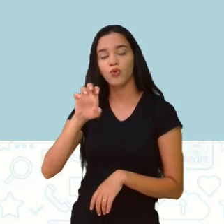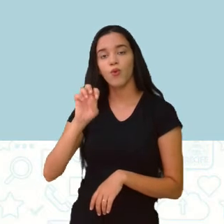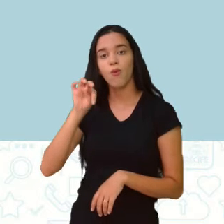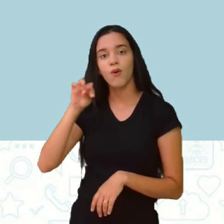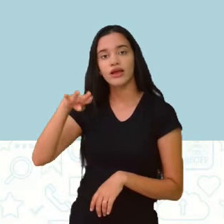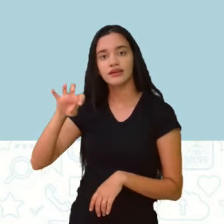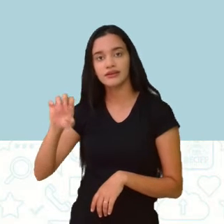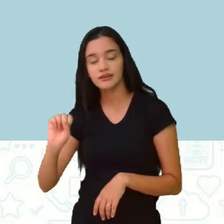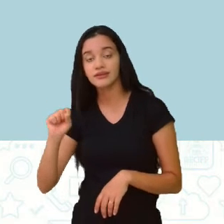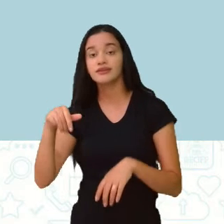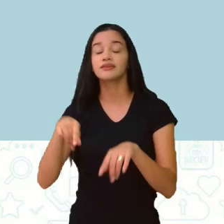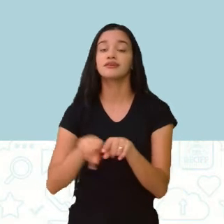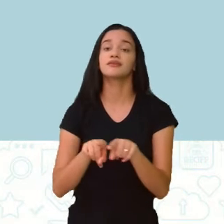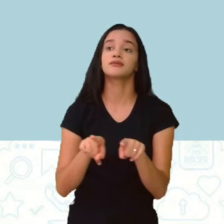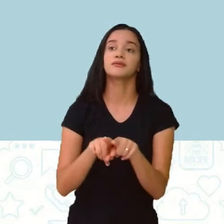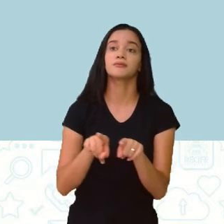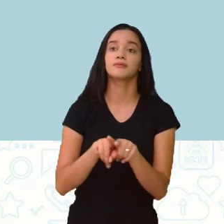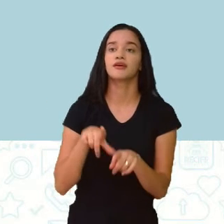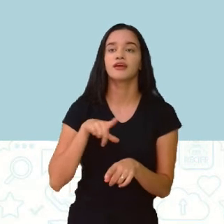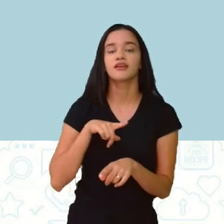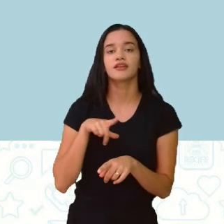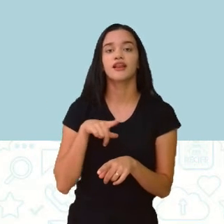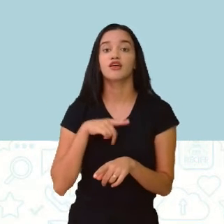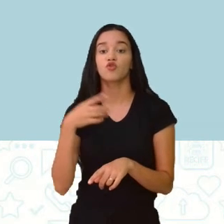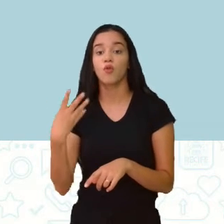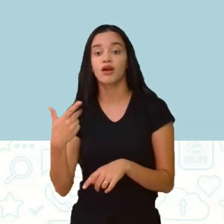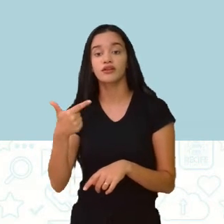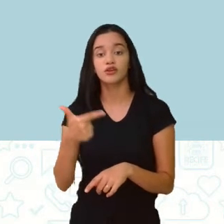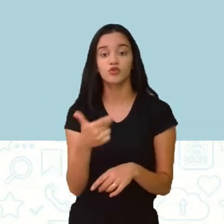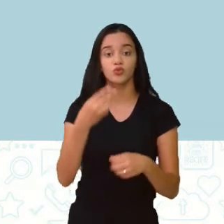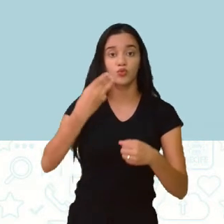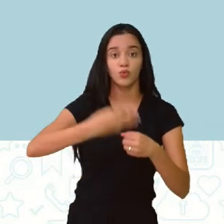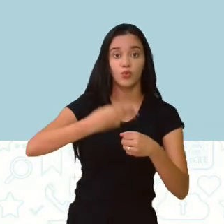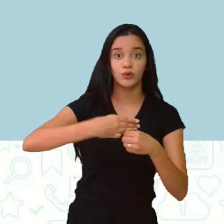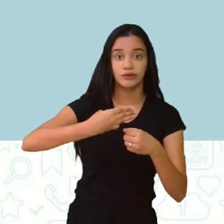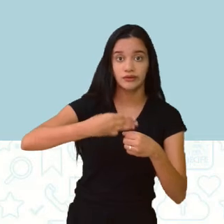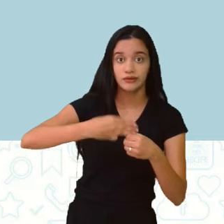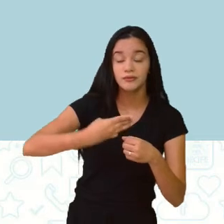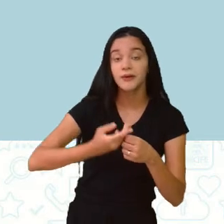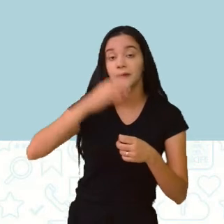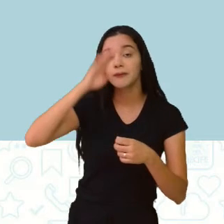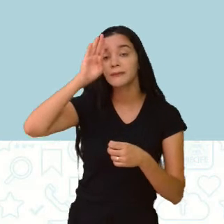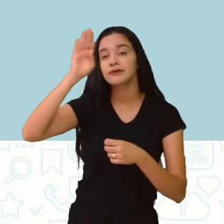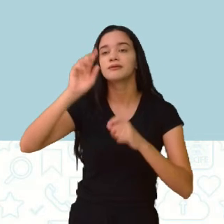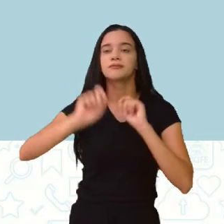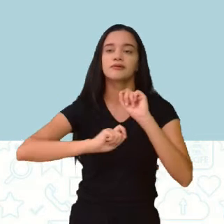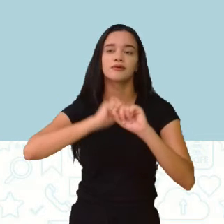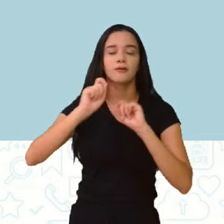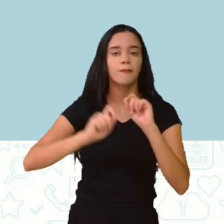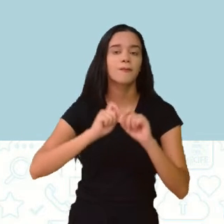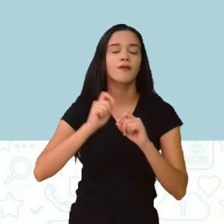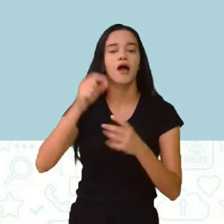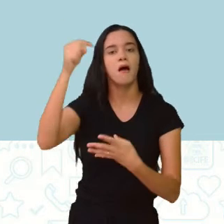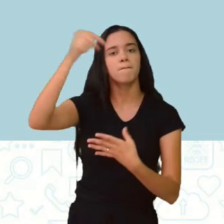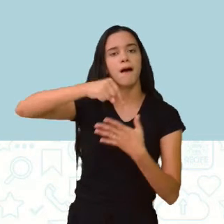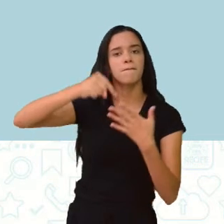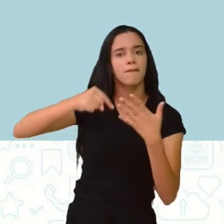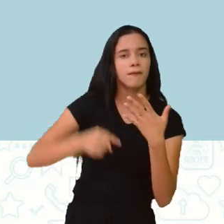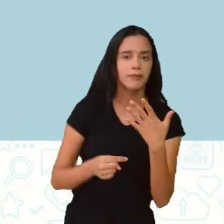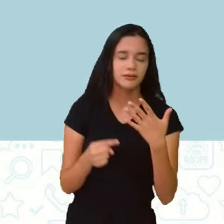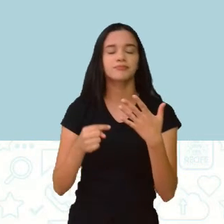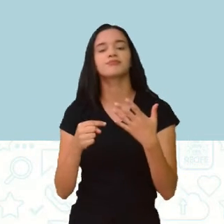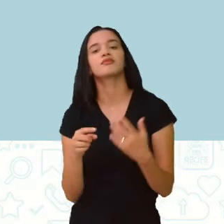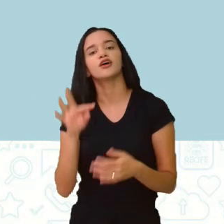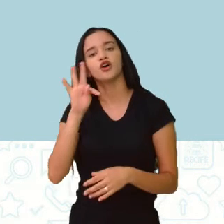banha 42 municípios pernambucanos, sendo os principais municípios que ele banha Toritama, Santa Cruz